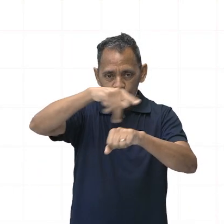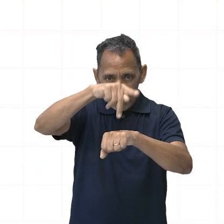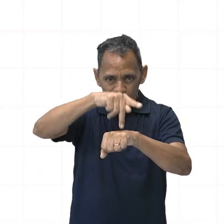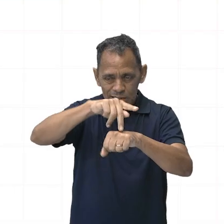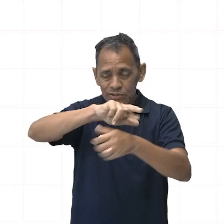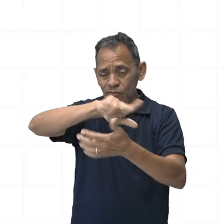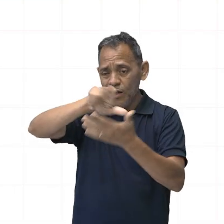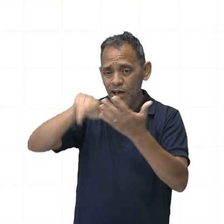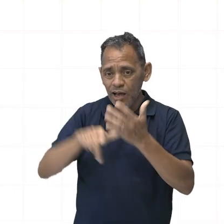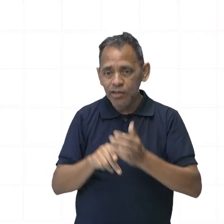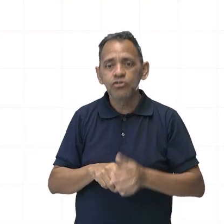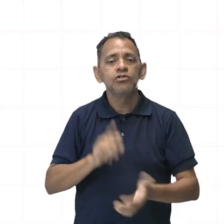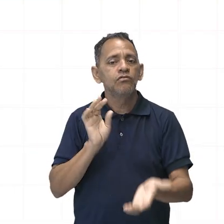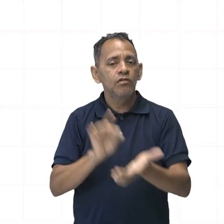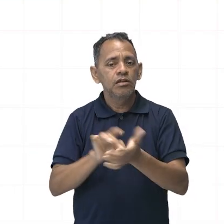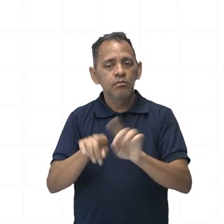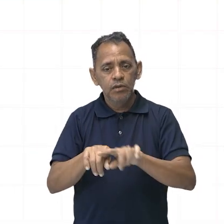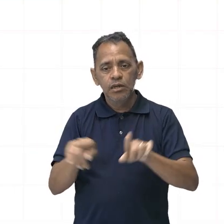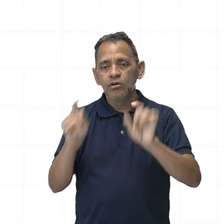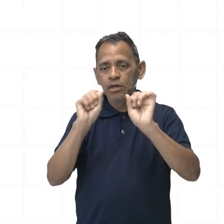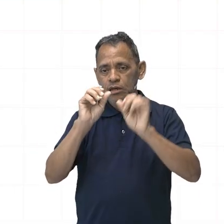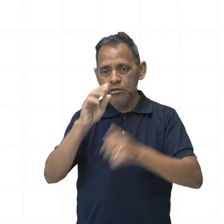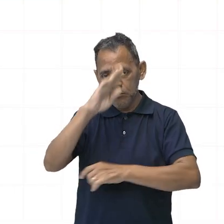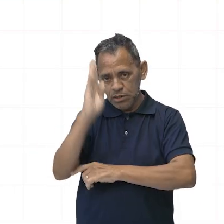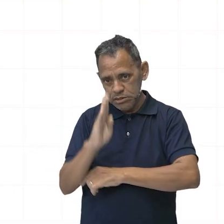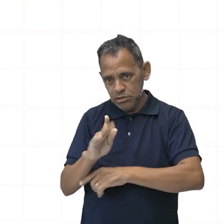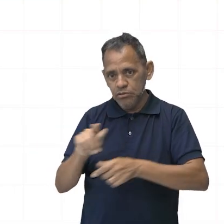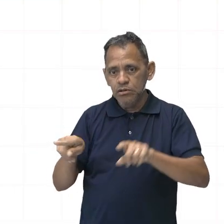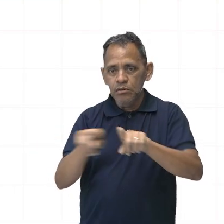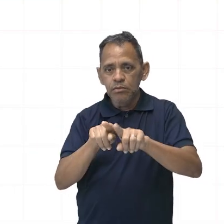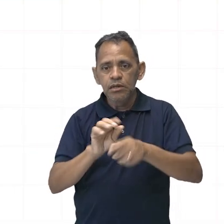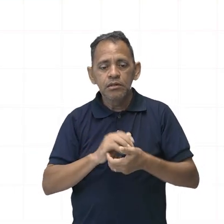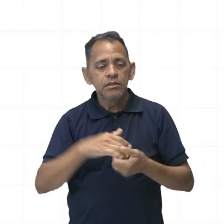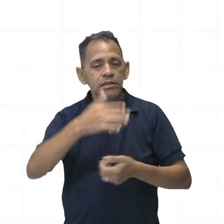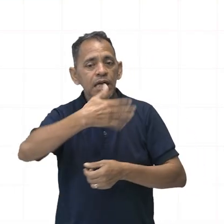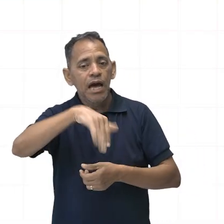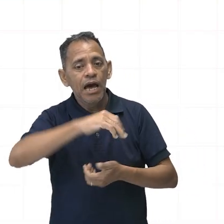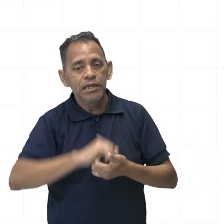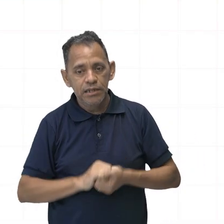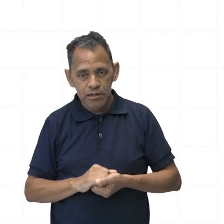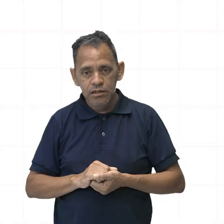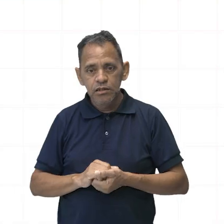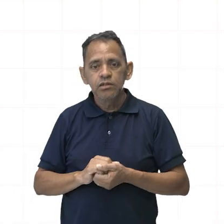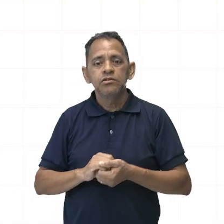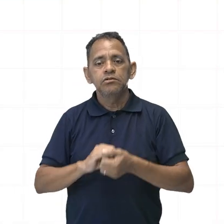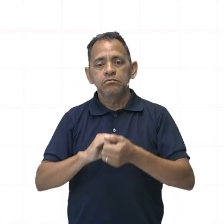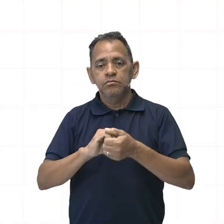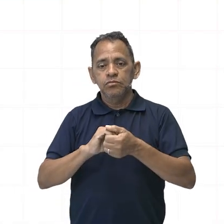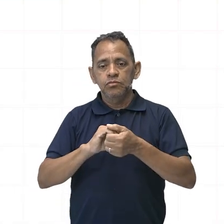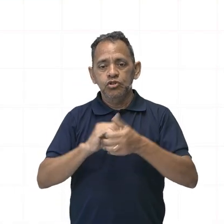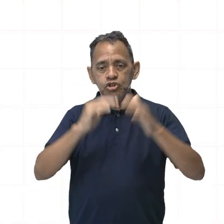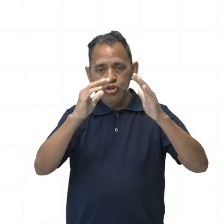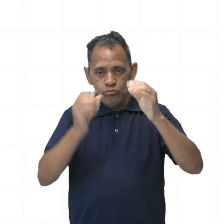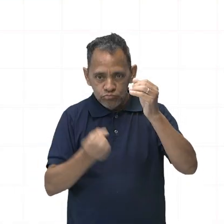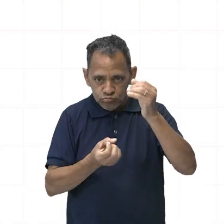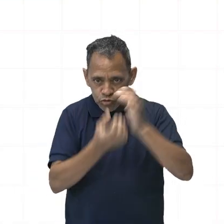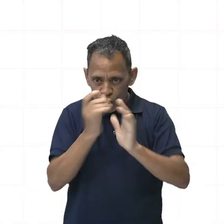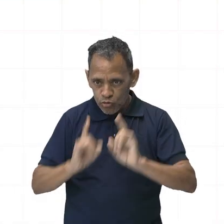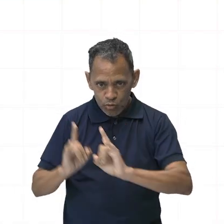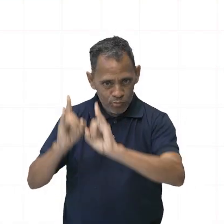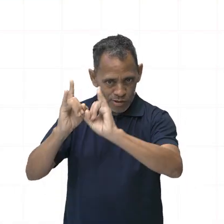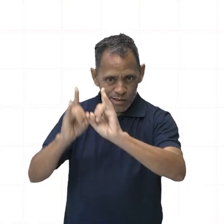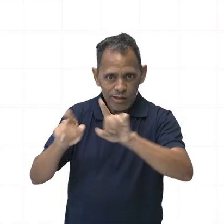deles o Brasil, e a crise financeira ali, principalmente da área imobiliária no ano de 2008, também nos Estados Unidos, que